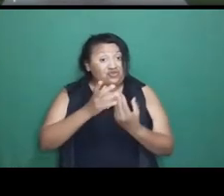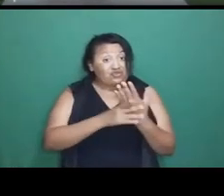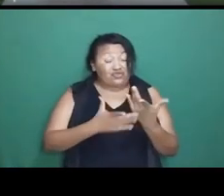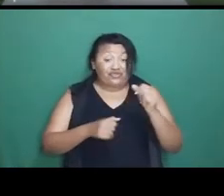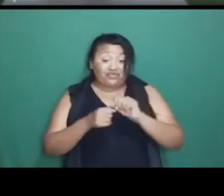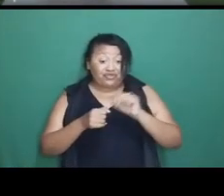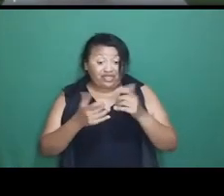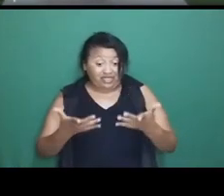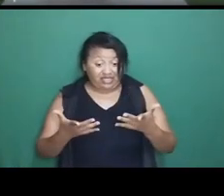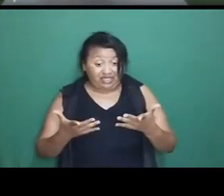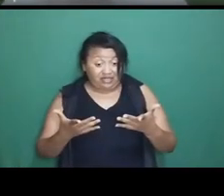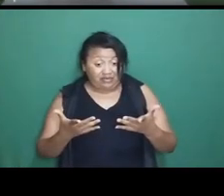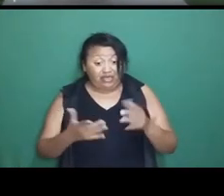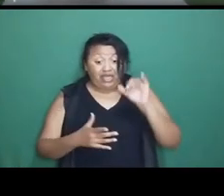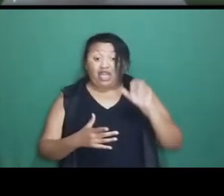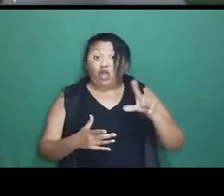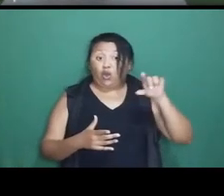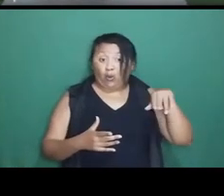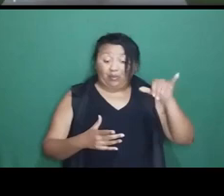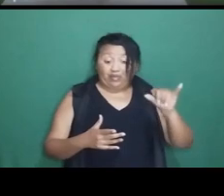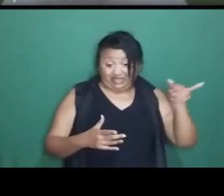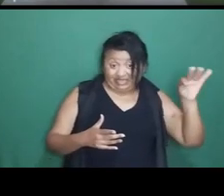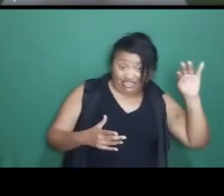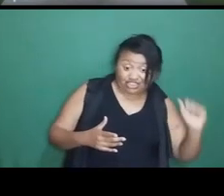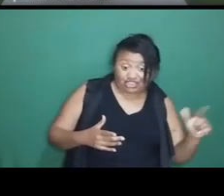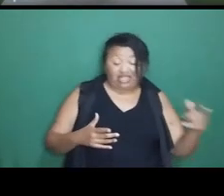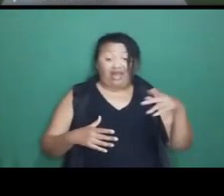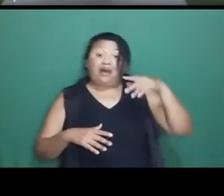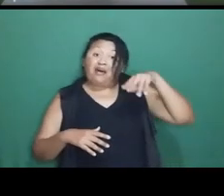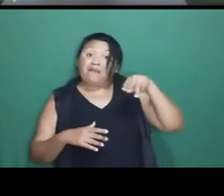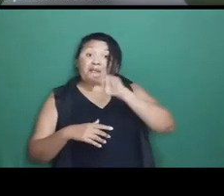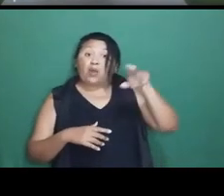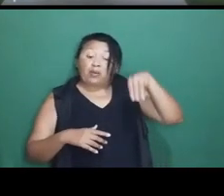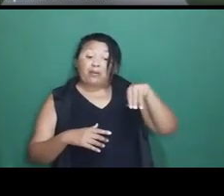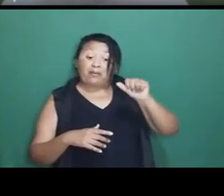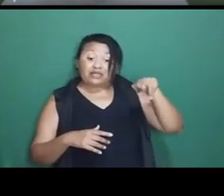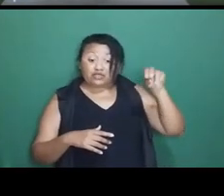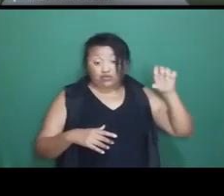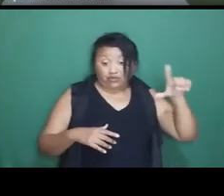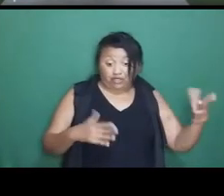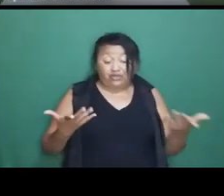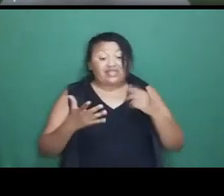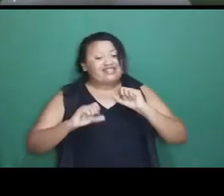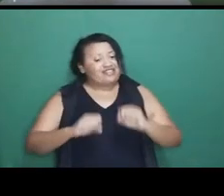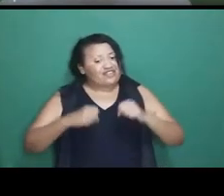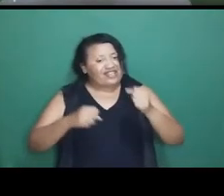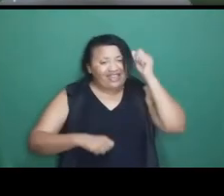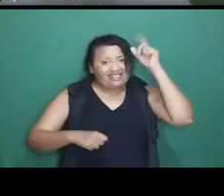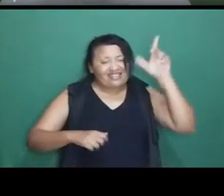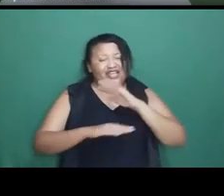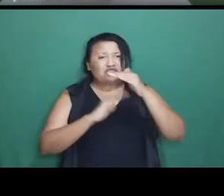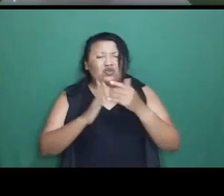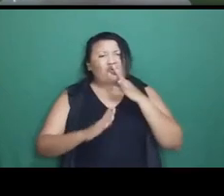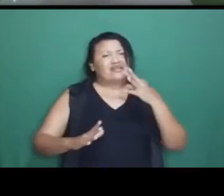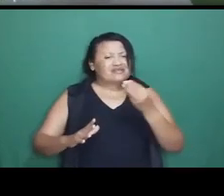pelo Iluminista e Manoel quente que é número três tipo 35 que defendia a ideia que todo conhecimento